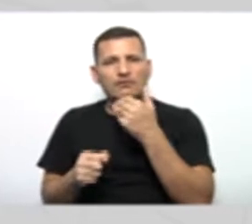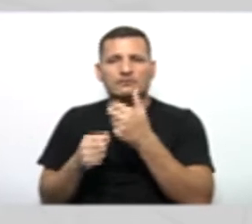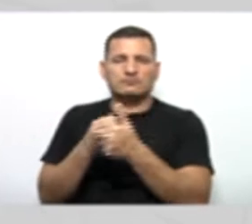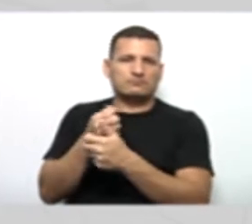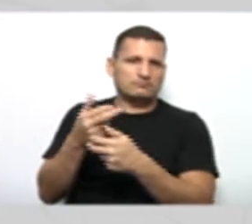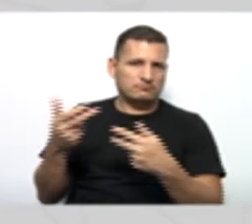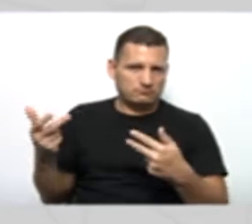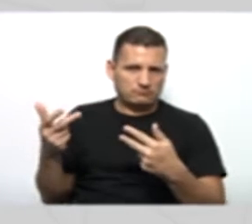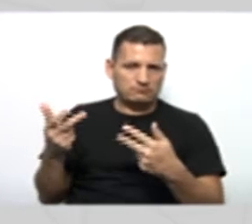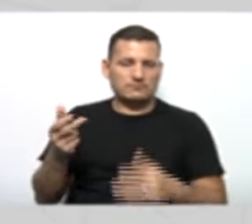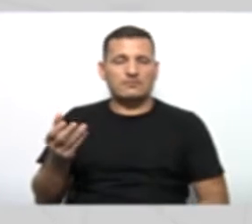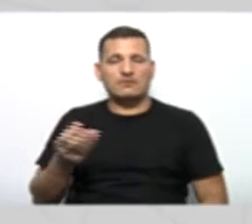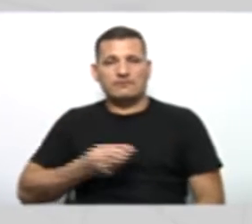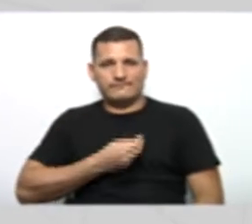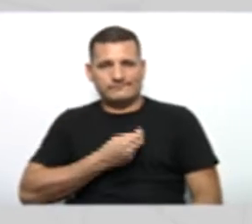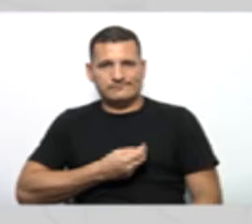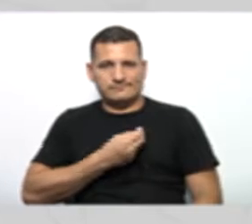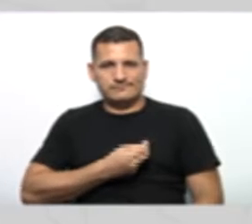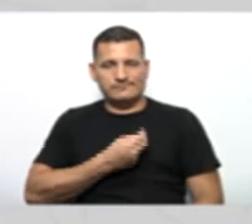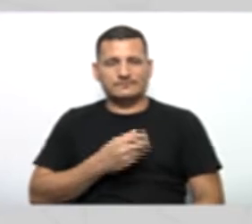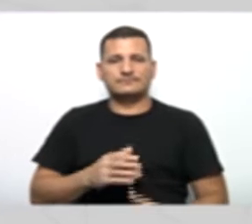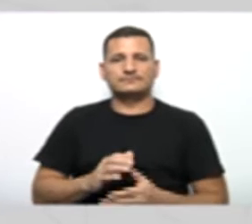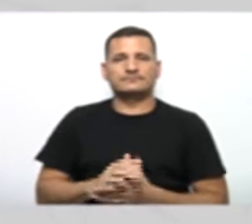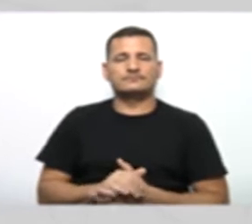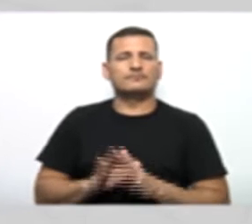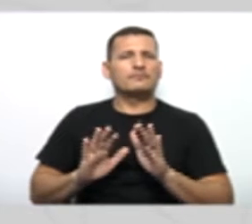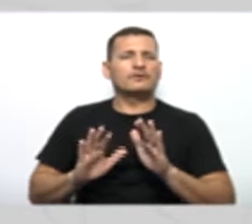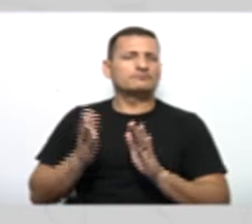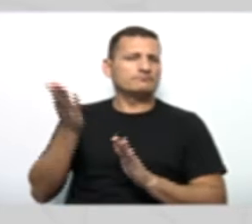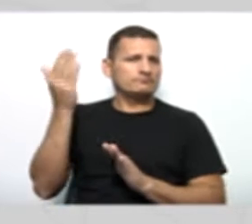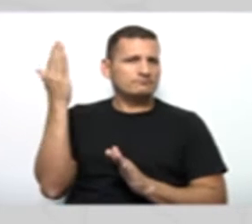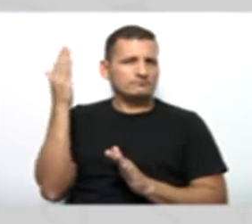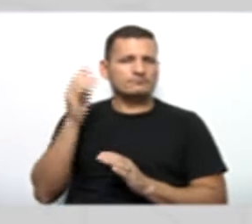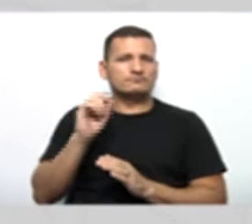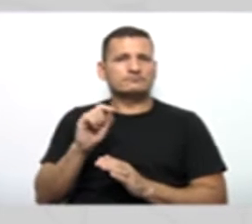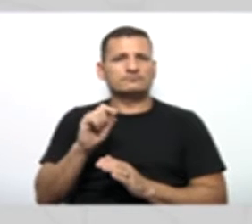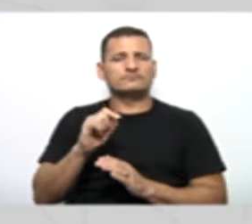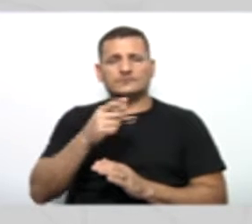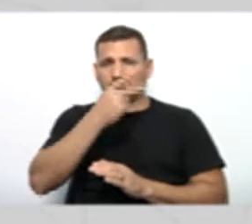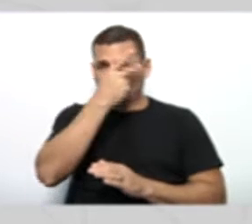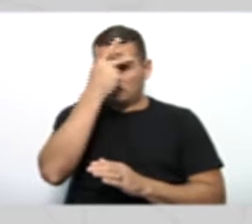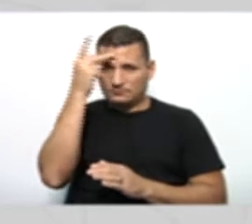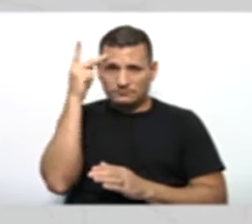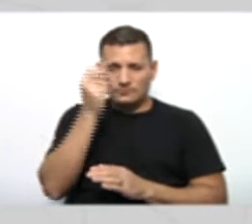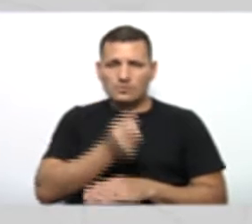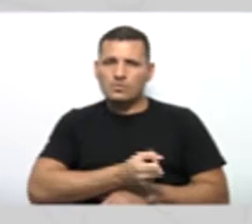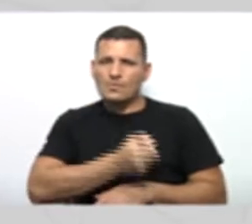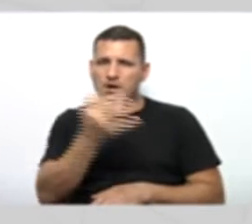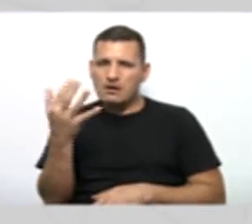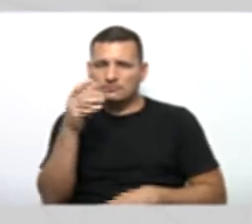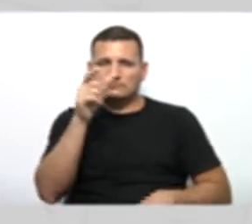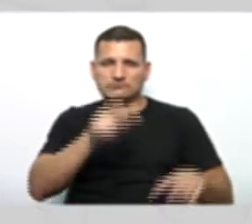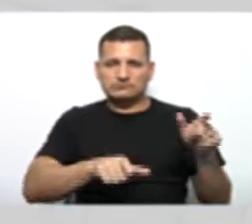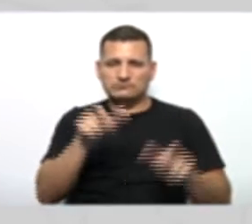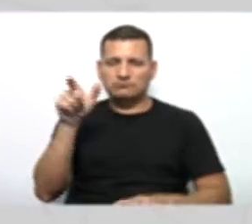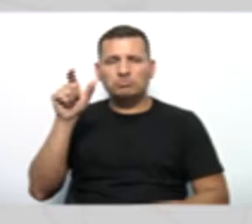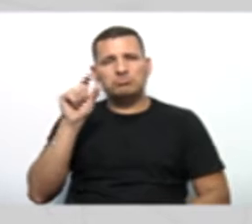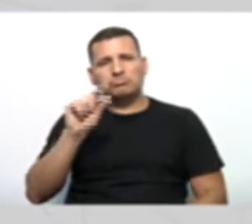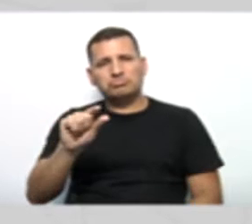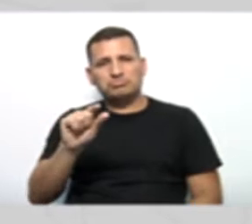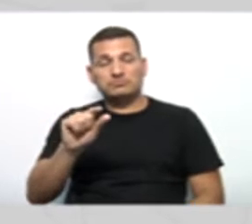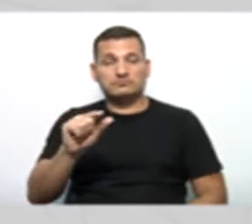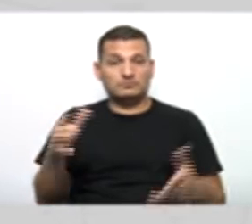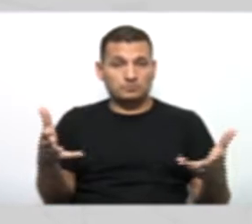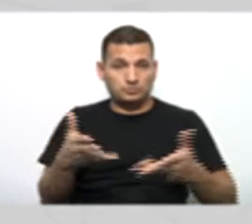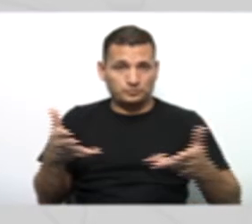necessitam para uma vida. Mas, naquela época, a quantidade de indivíduos, de pessoas, eram poucas. Hoje nós já